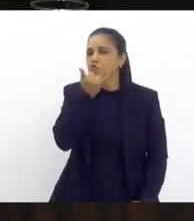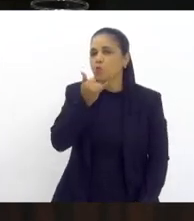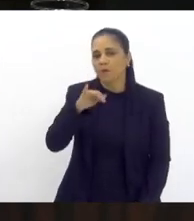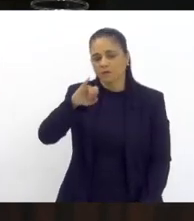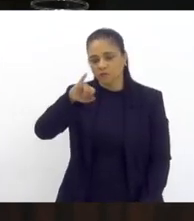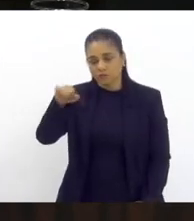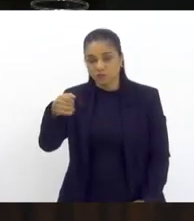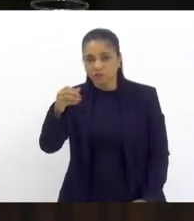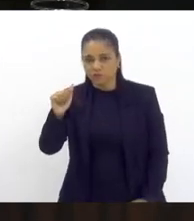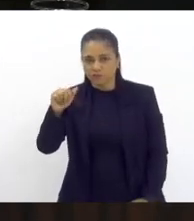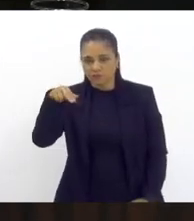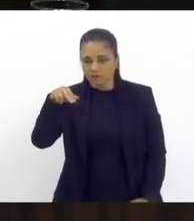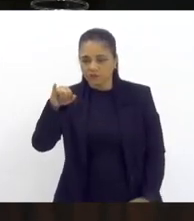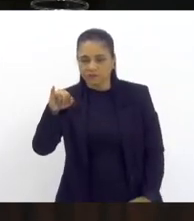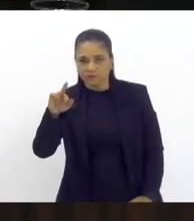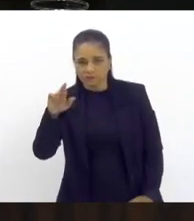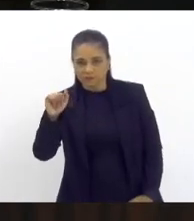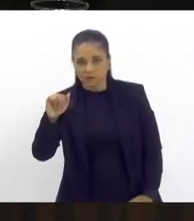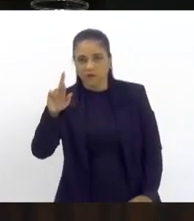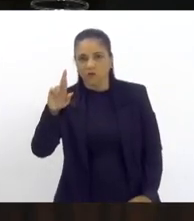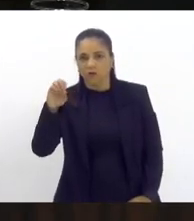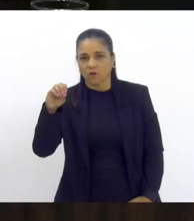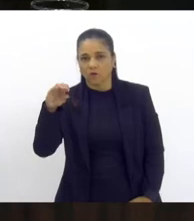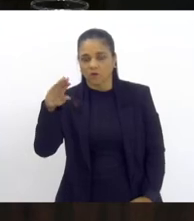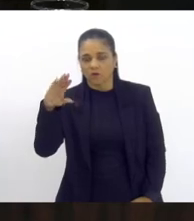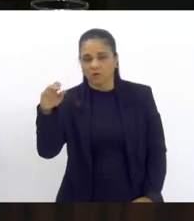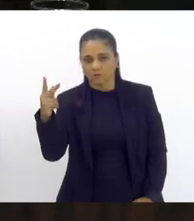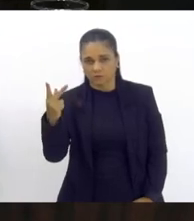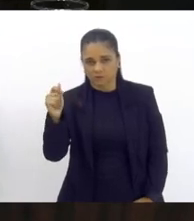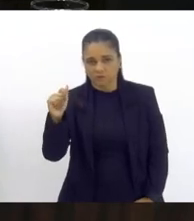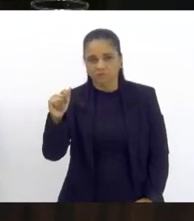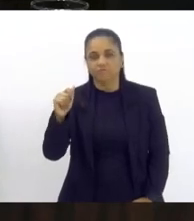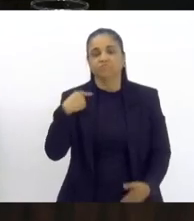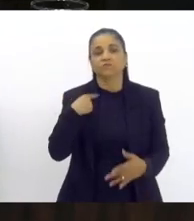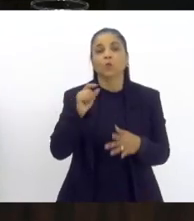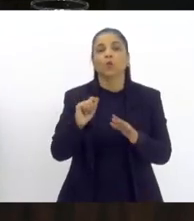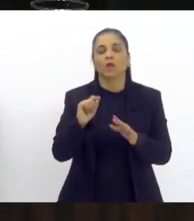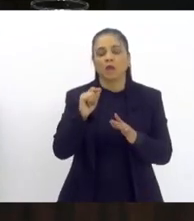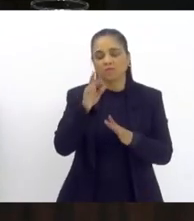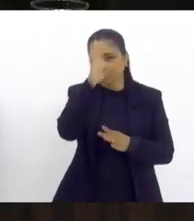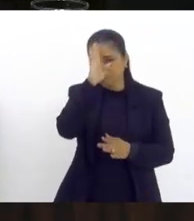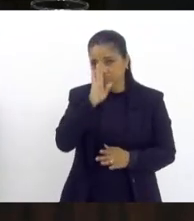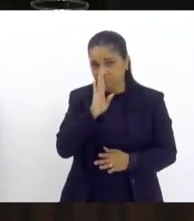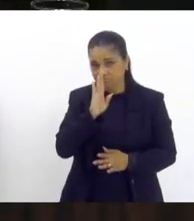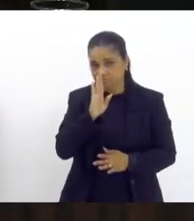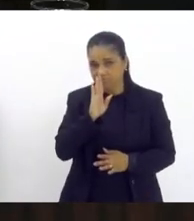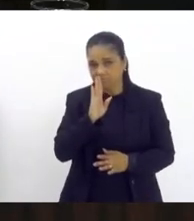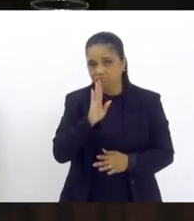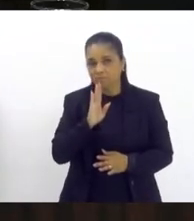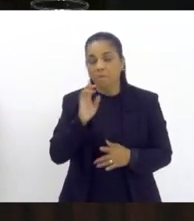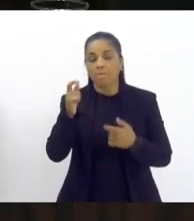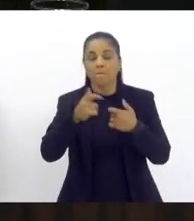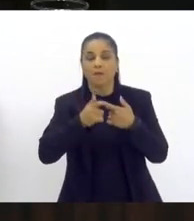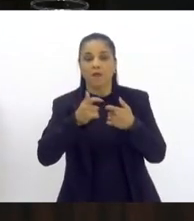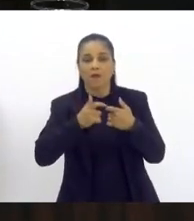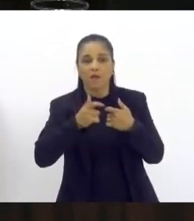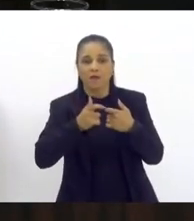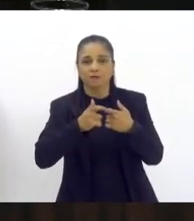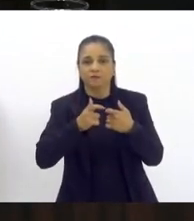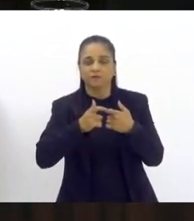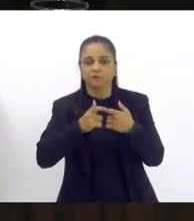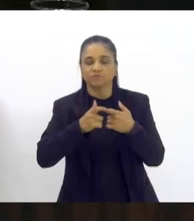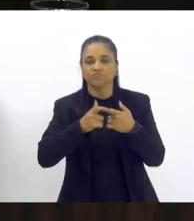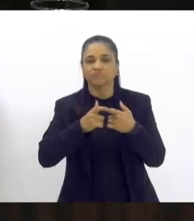Janira Rocha, que dispõe sobre o acesso gratuito a médico para os portadores